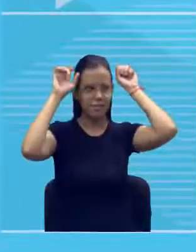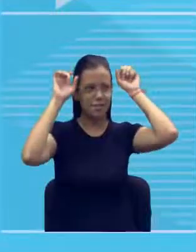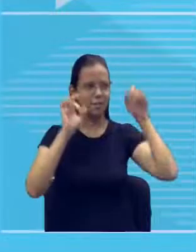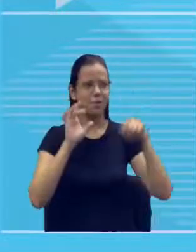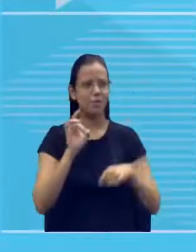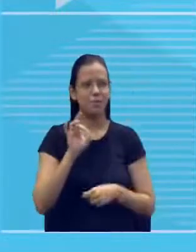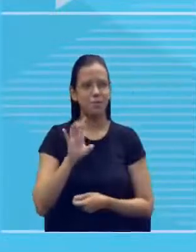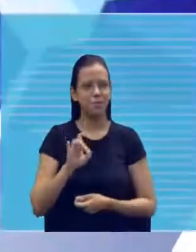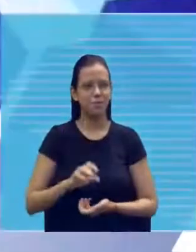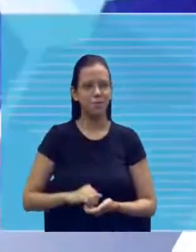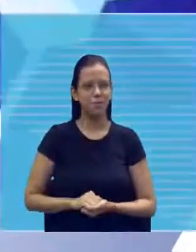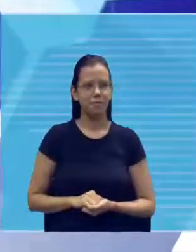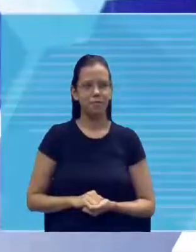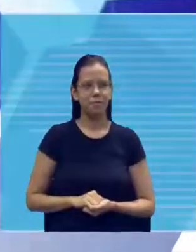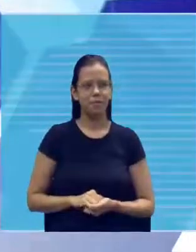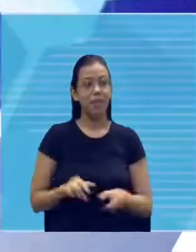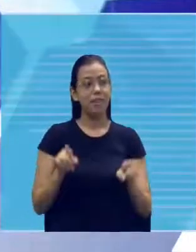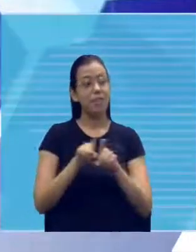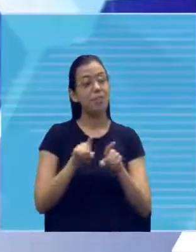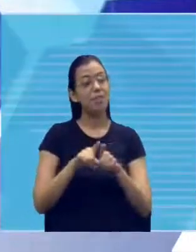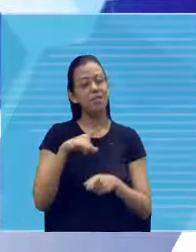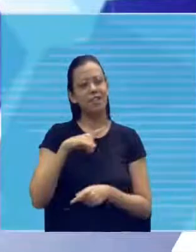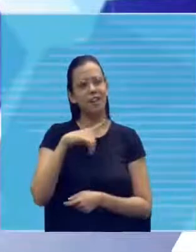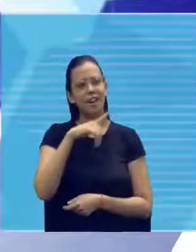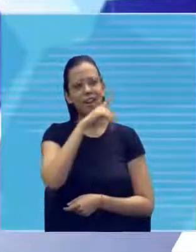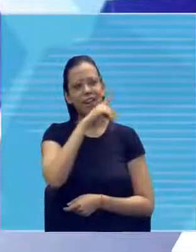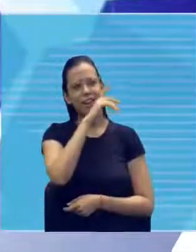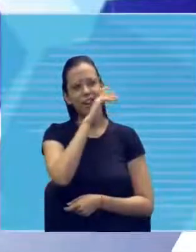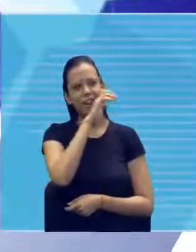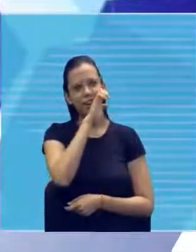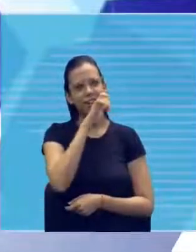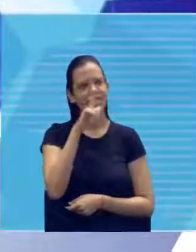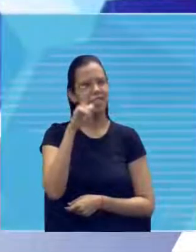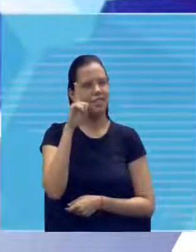É, né? Aí, viu? Só porque eu te dei a pesca.